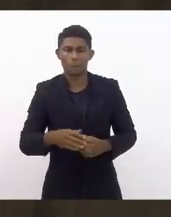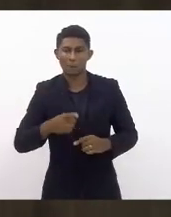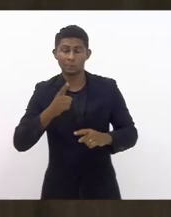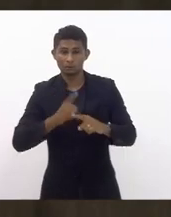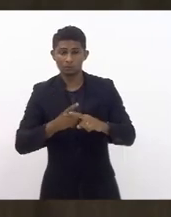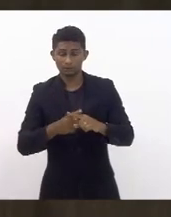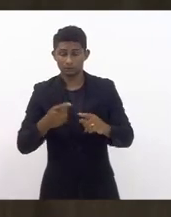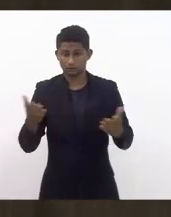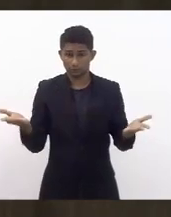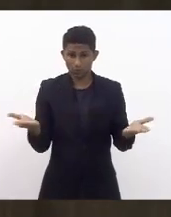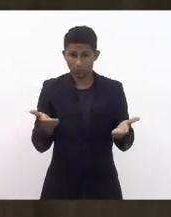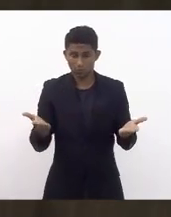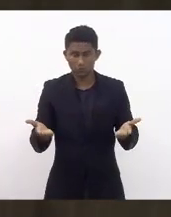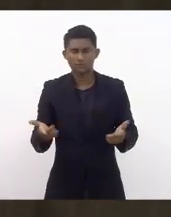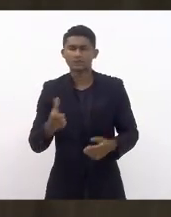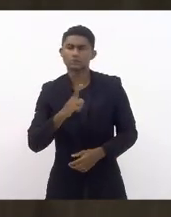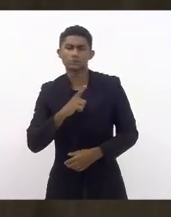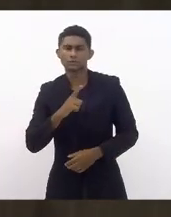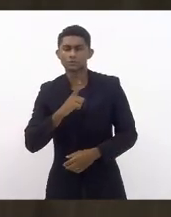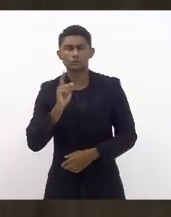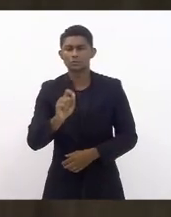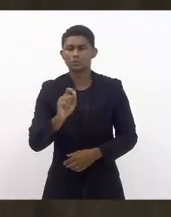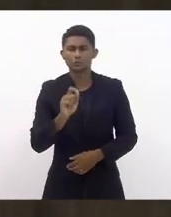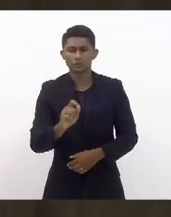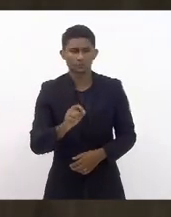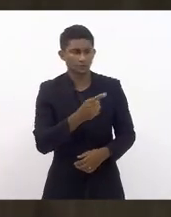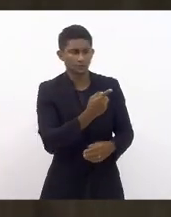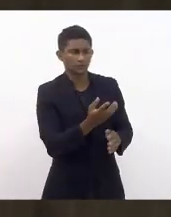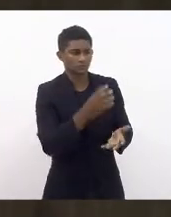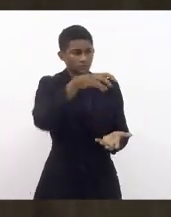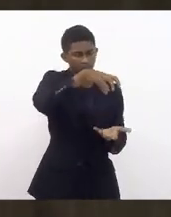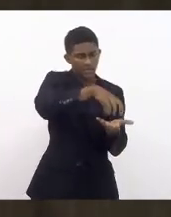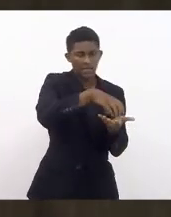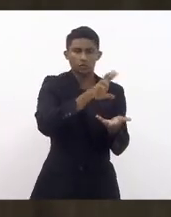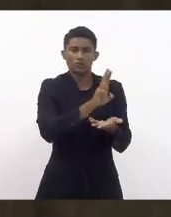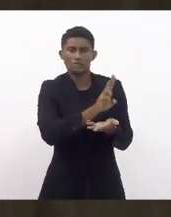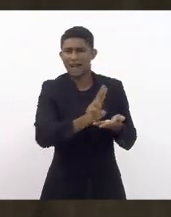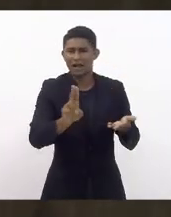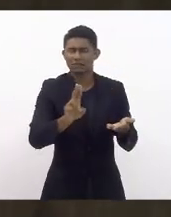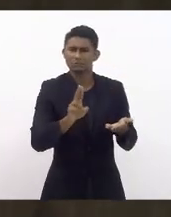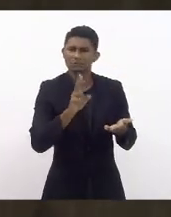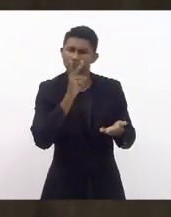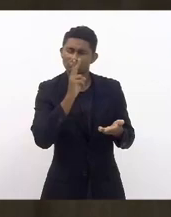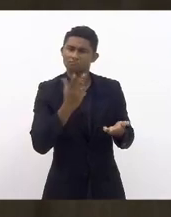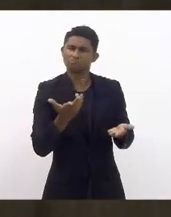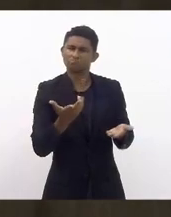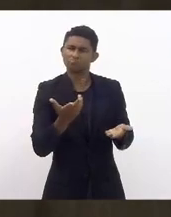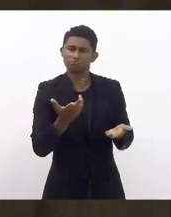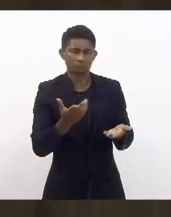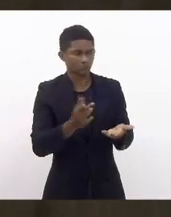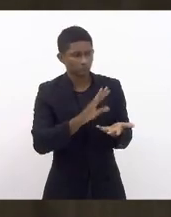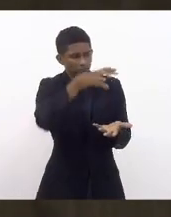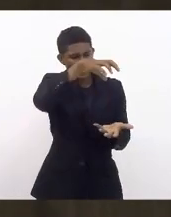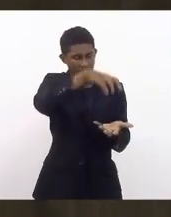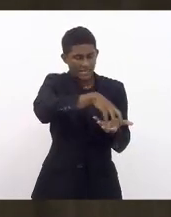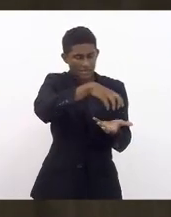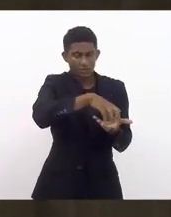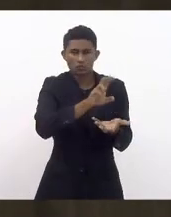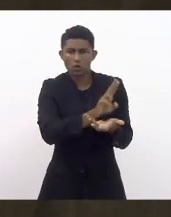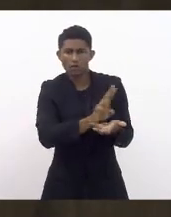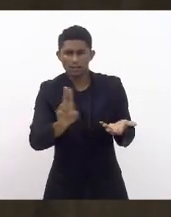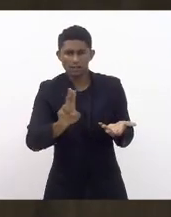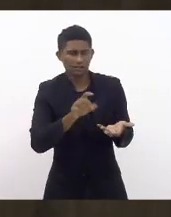temos hoje é um centro universitário, Tia Ju. Centro universitário não